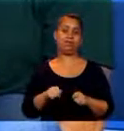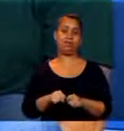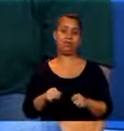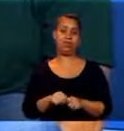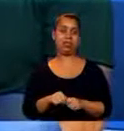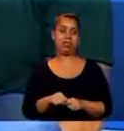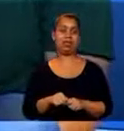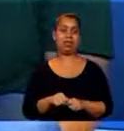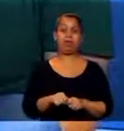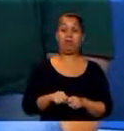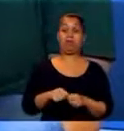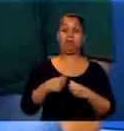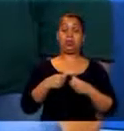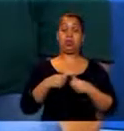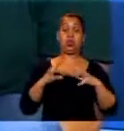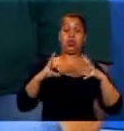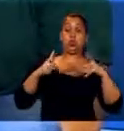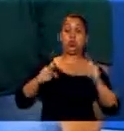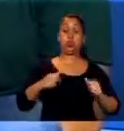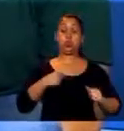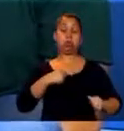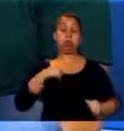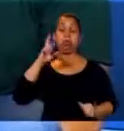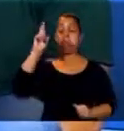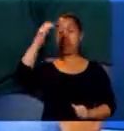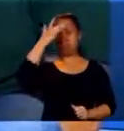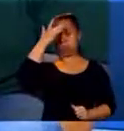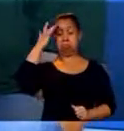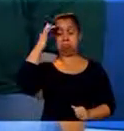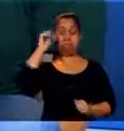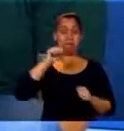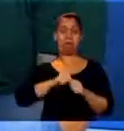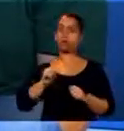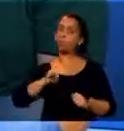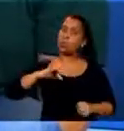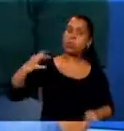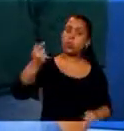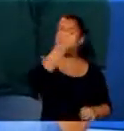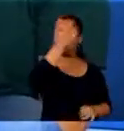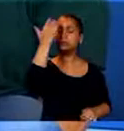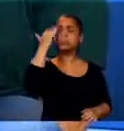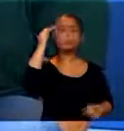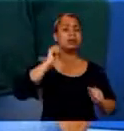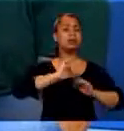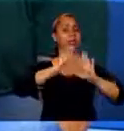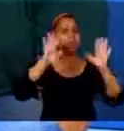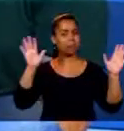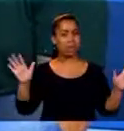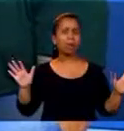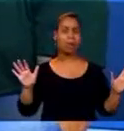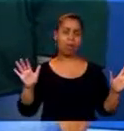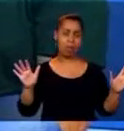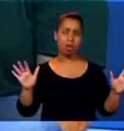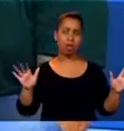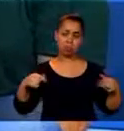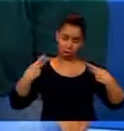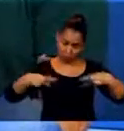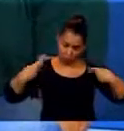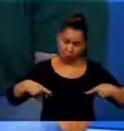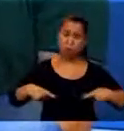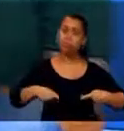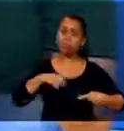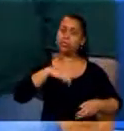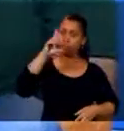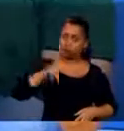se fosse um rei que tem que fazer todas as coisas, não é assim. A população tem que entender que ela tem a obrigação dela também como